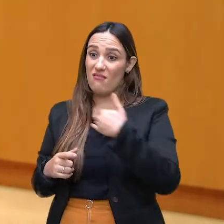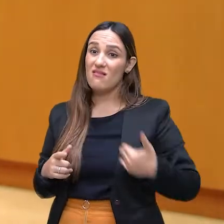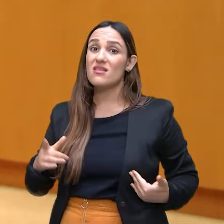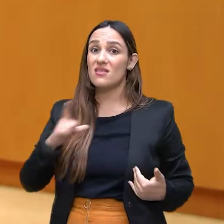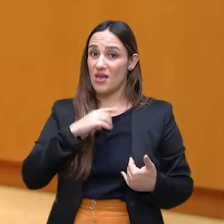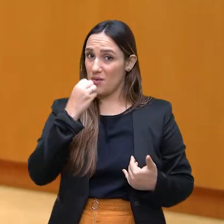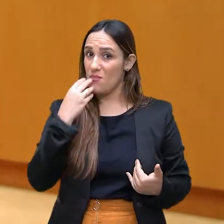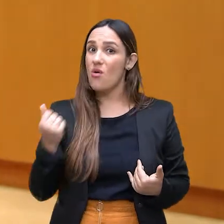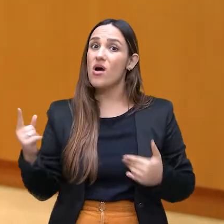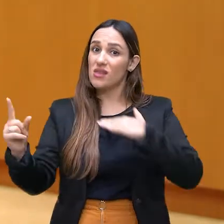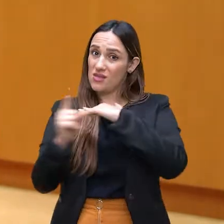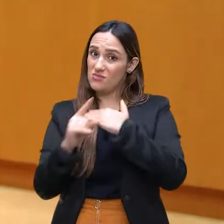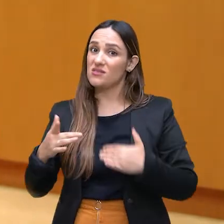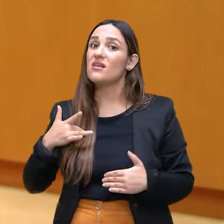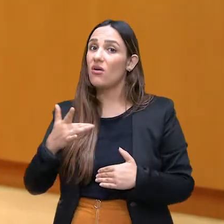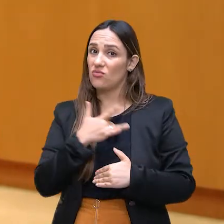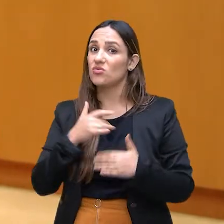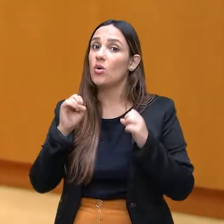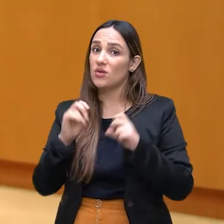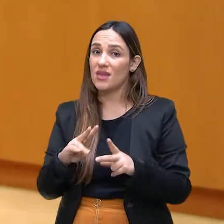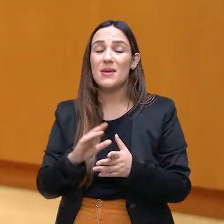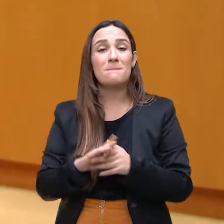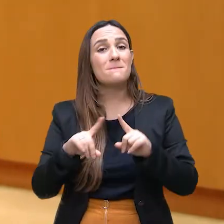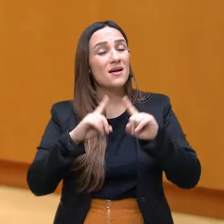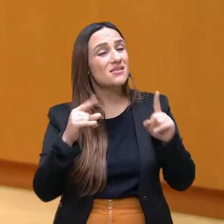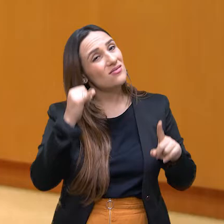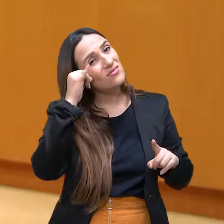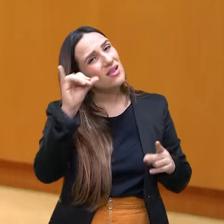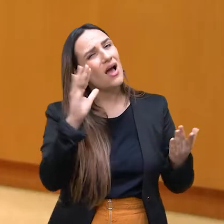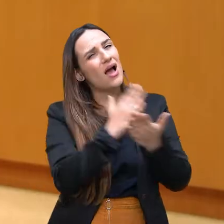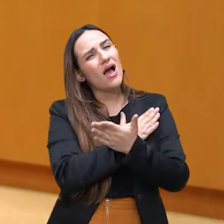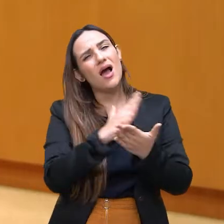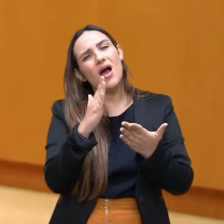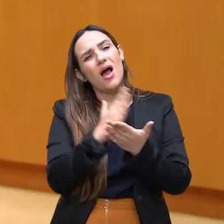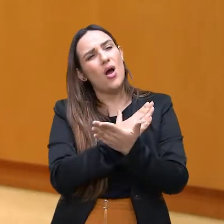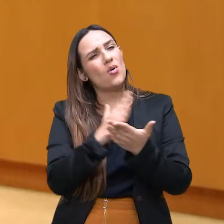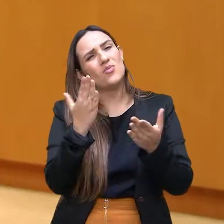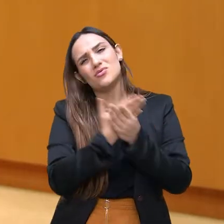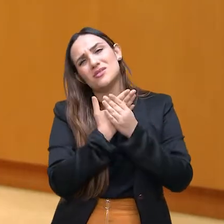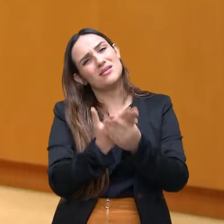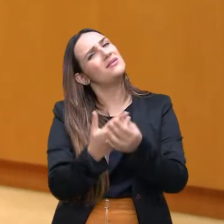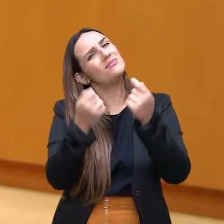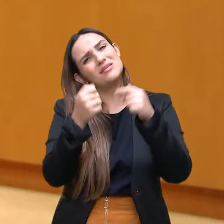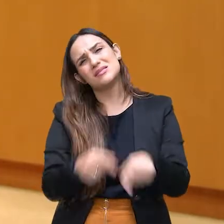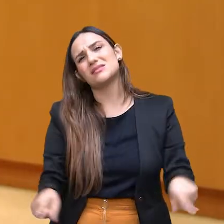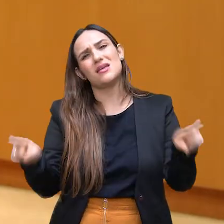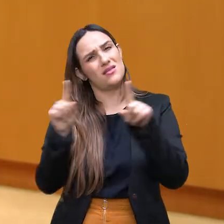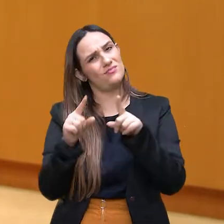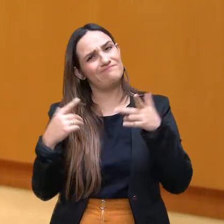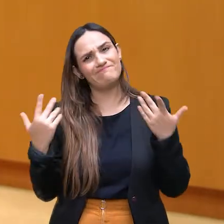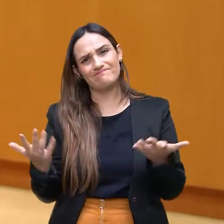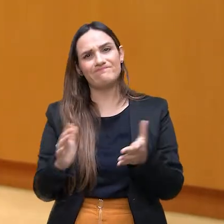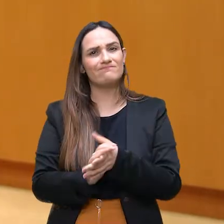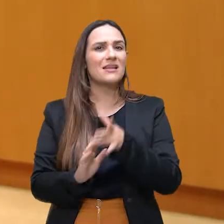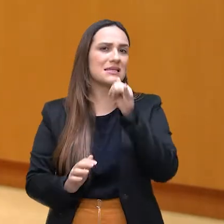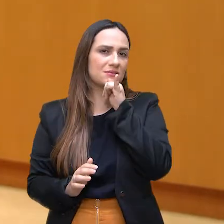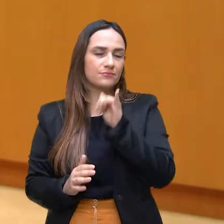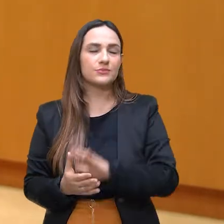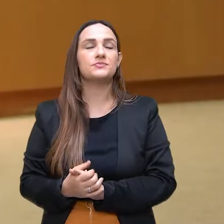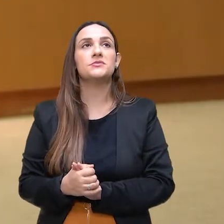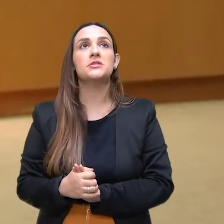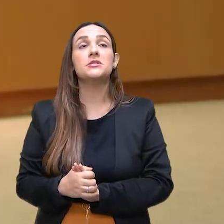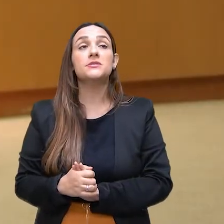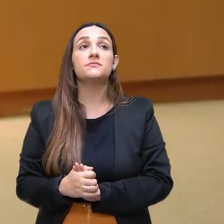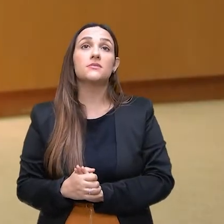evita a judicialização, como evitar algumas ações desnecessárias. Há pessoas que,